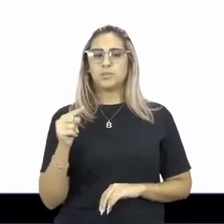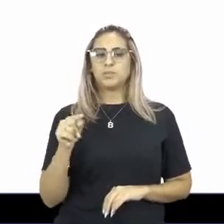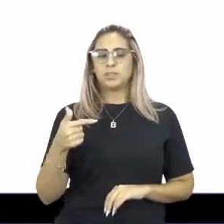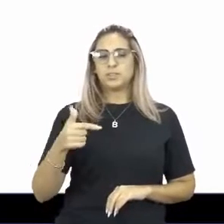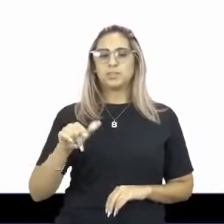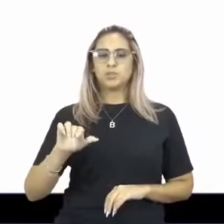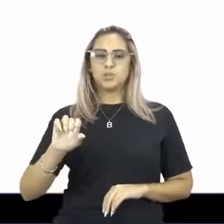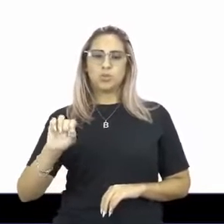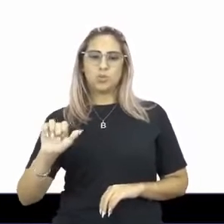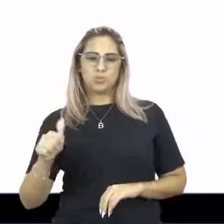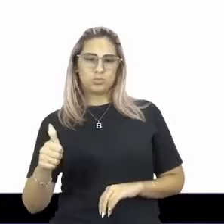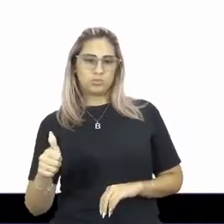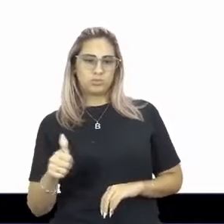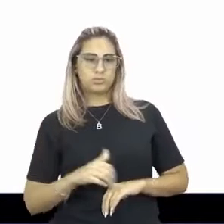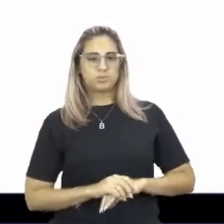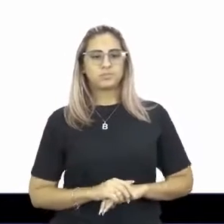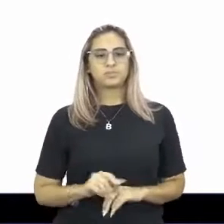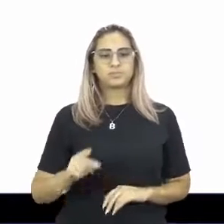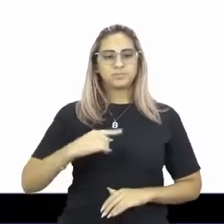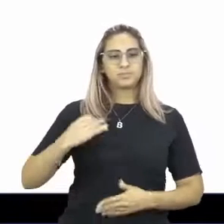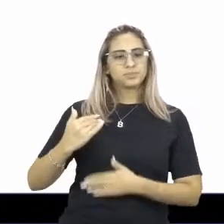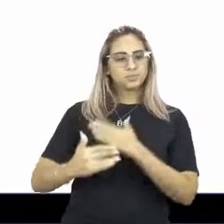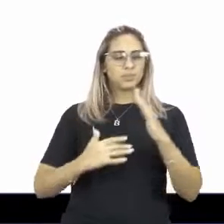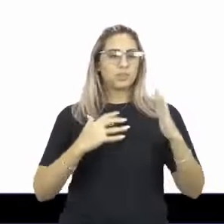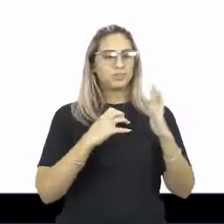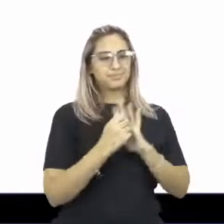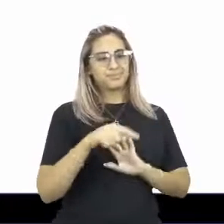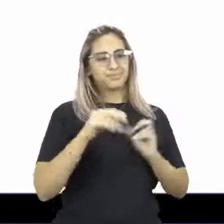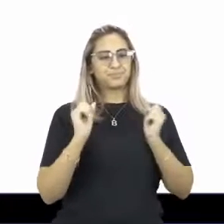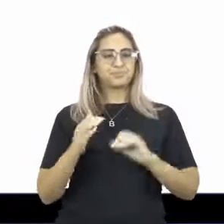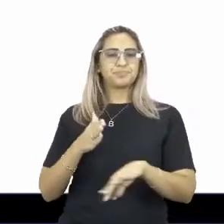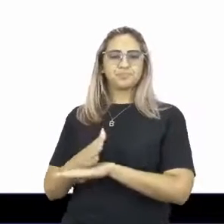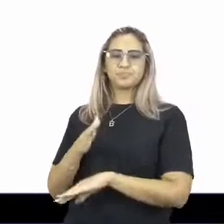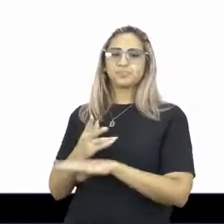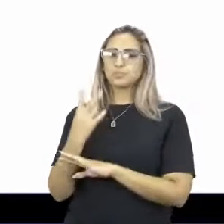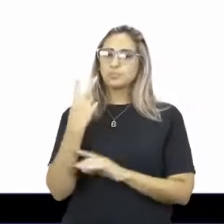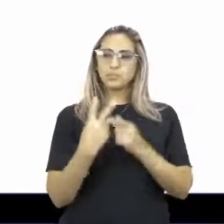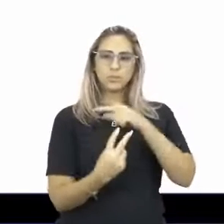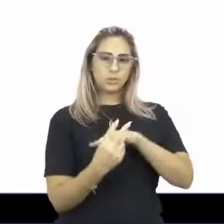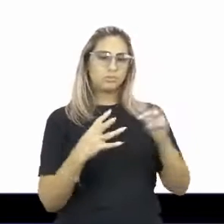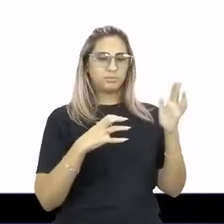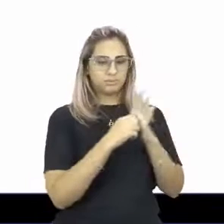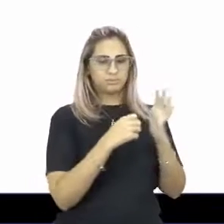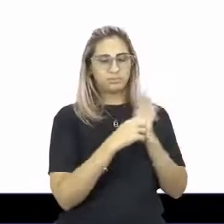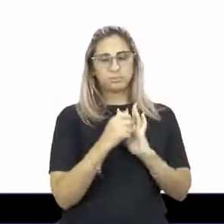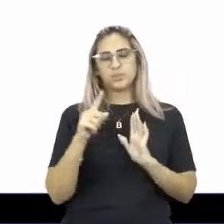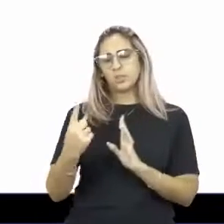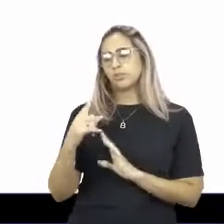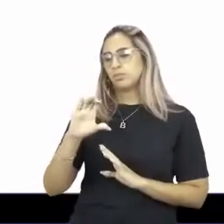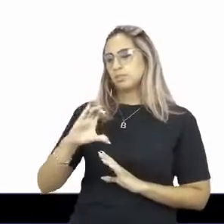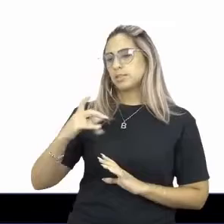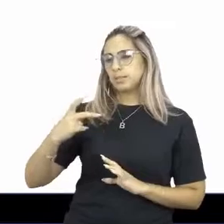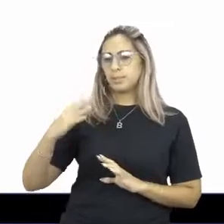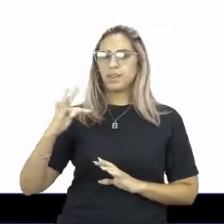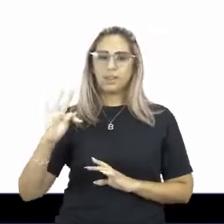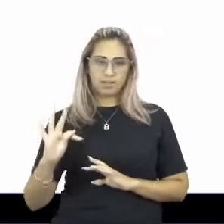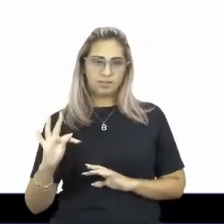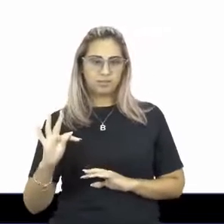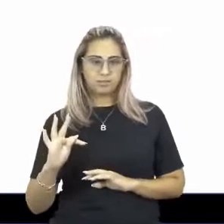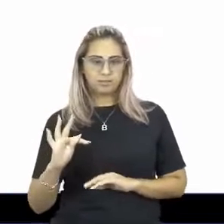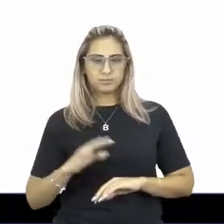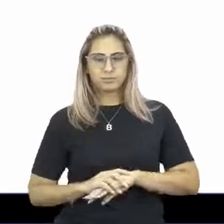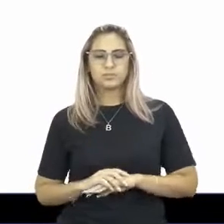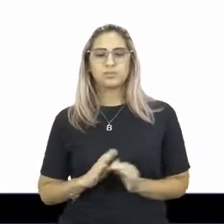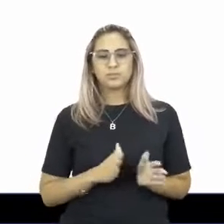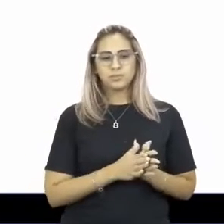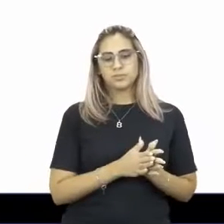226.711. Lembrando que no momento da inscrição o docente poderia fazer duas inscrições, então a gente conta uma por CPF aqui, tá bom? Então no